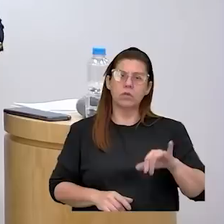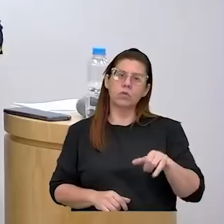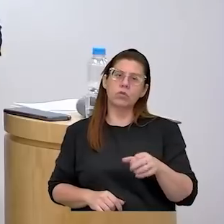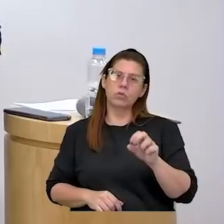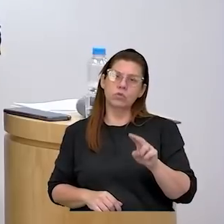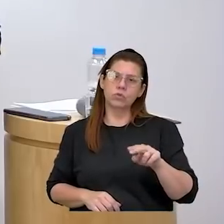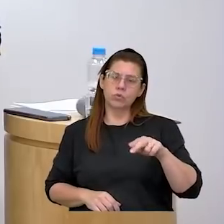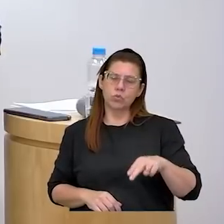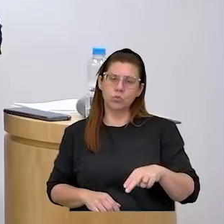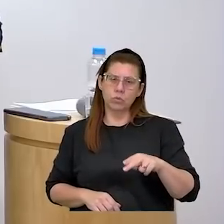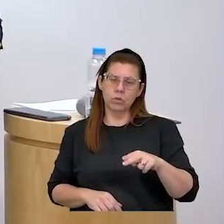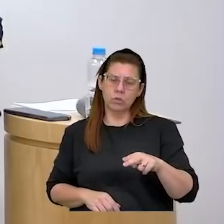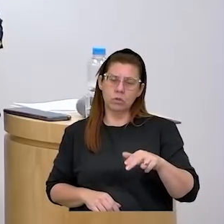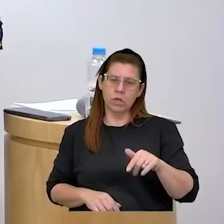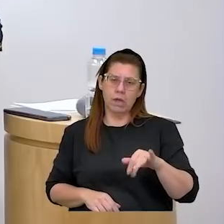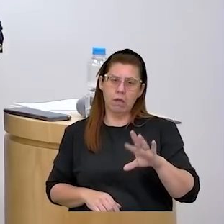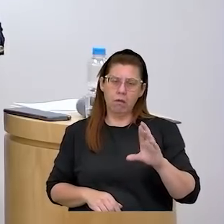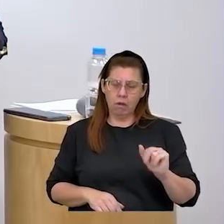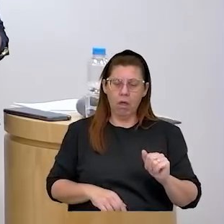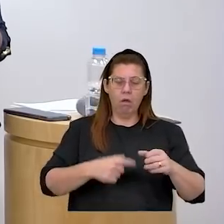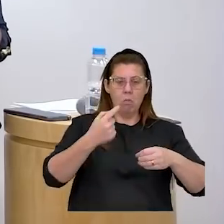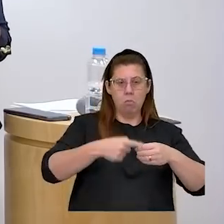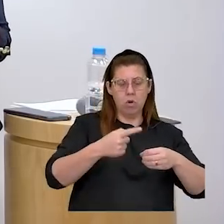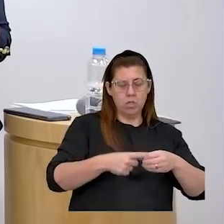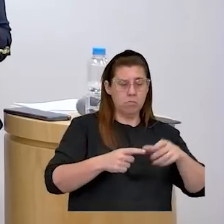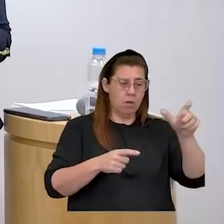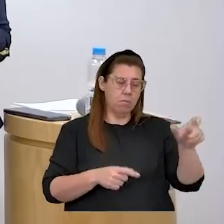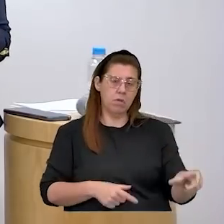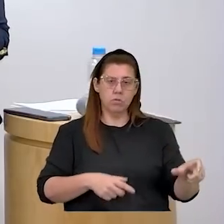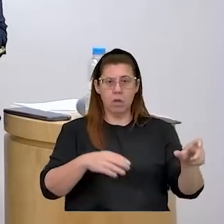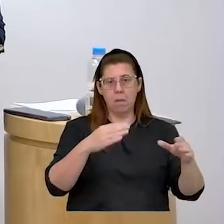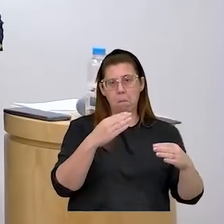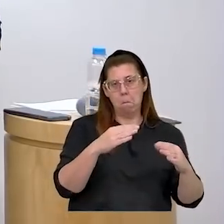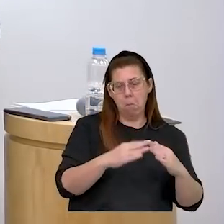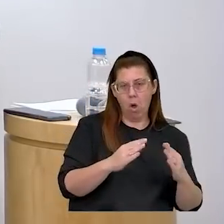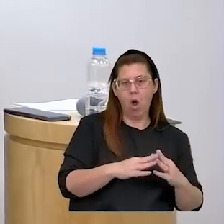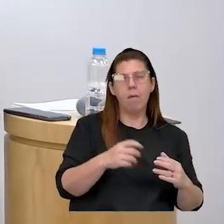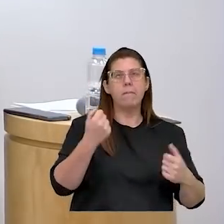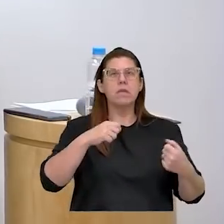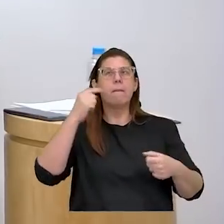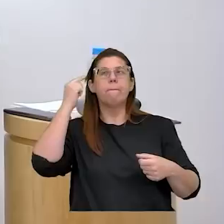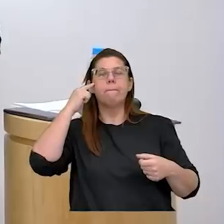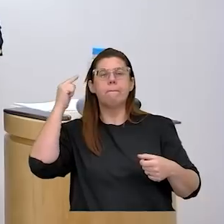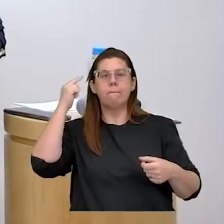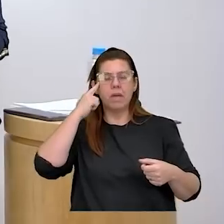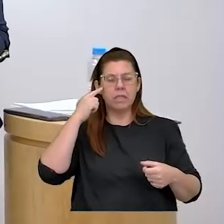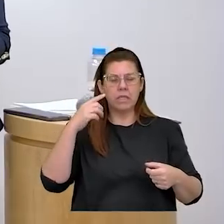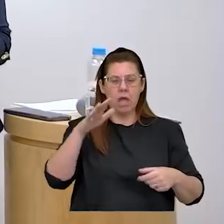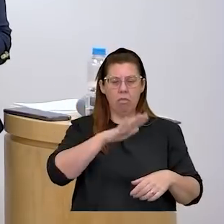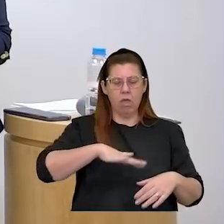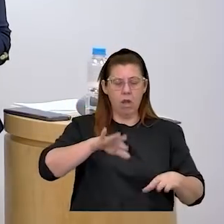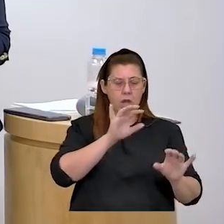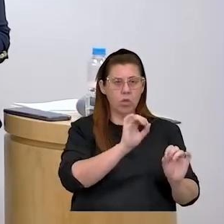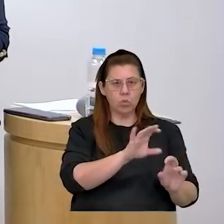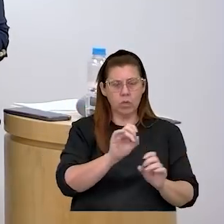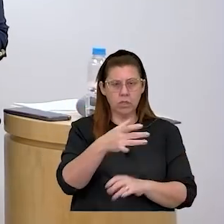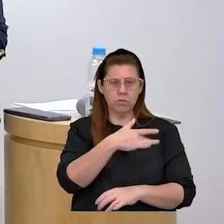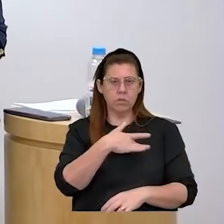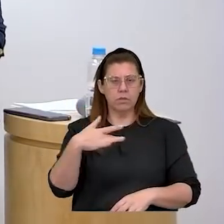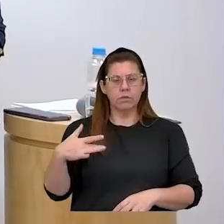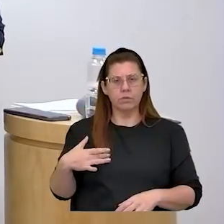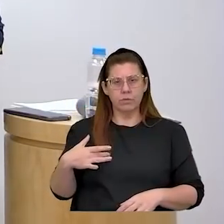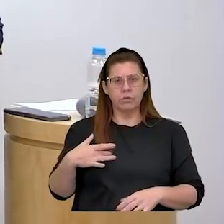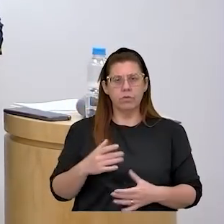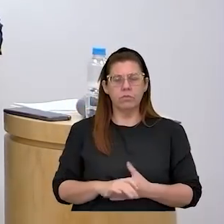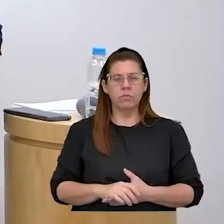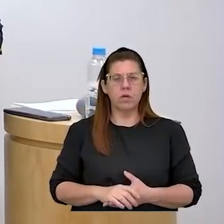Junqueira, que é o seu município, que ali não está recebendo verbas ou que precisa pensar mais no quesito educação, saúde, e ela faz